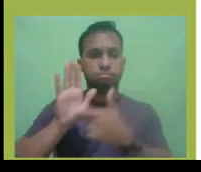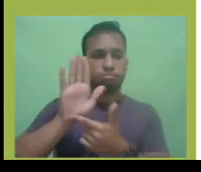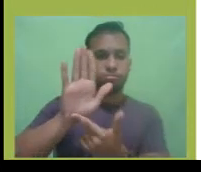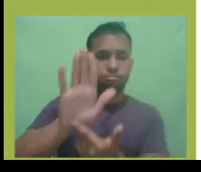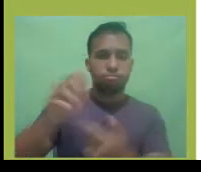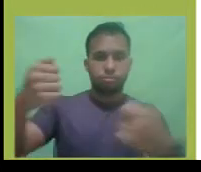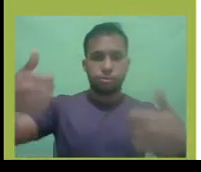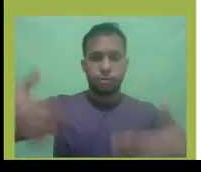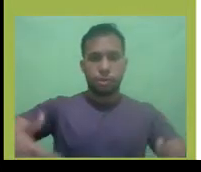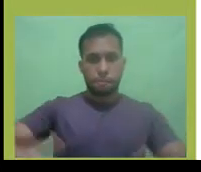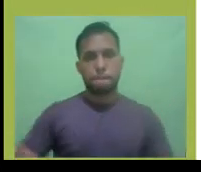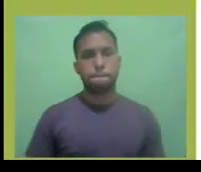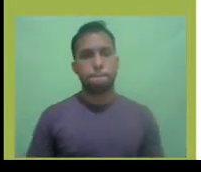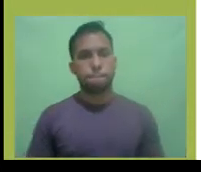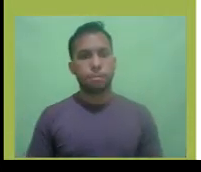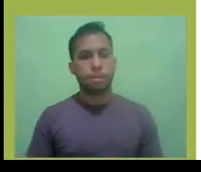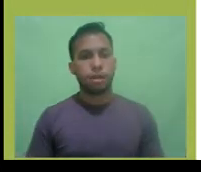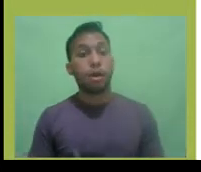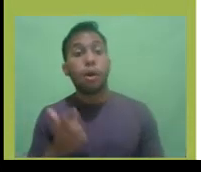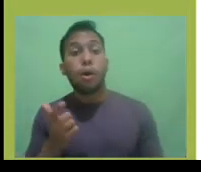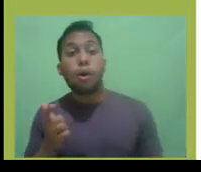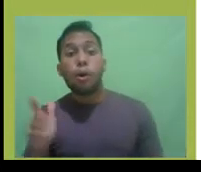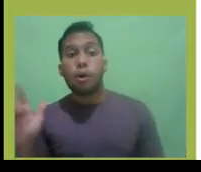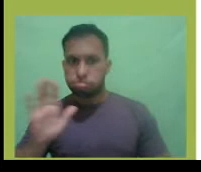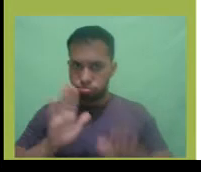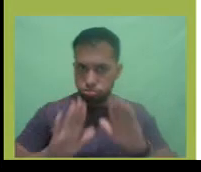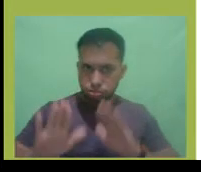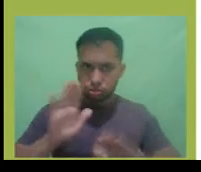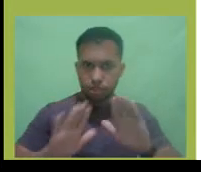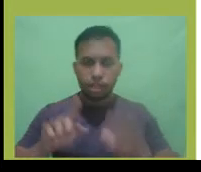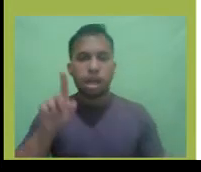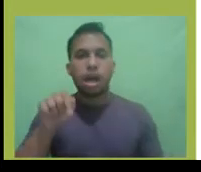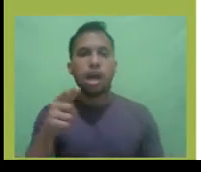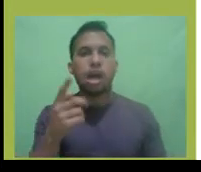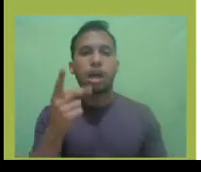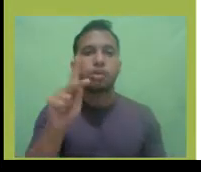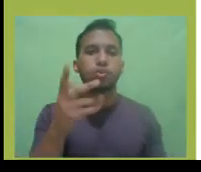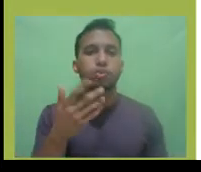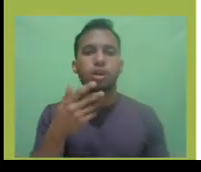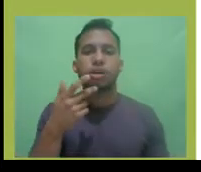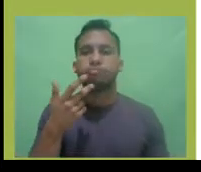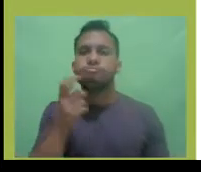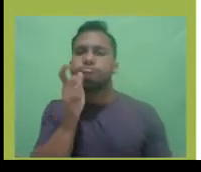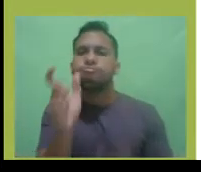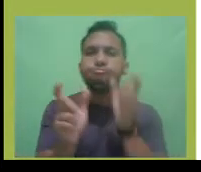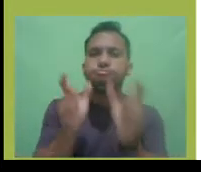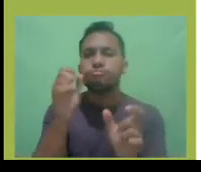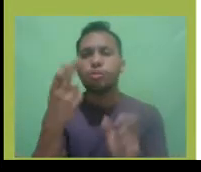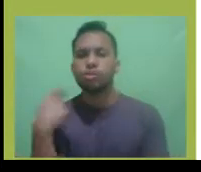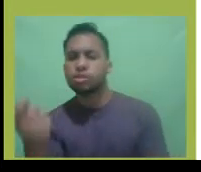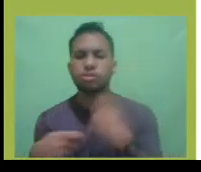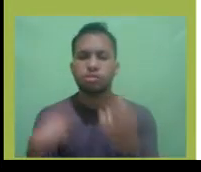apresentação. Outro cuidado que você deve ter é com a linguagem, no uso de gírias. Uma coisa é a